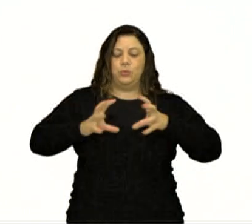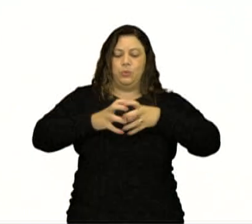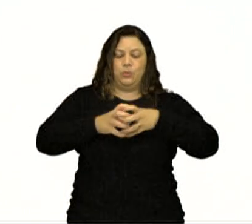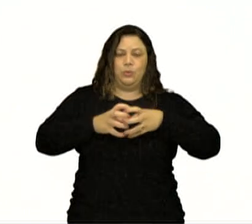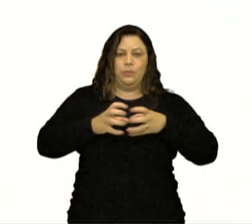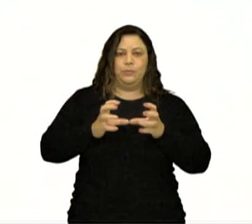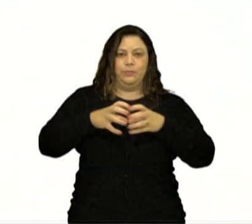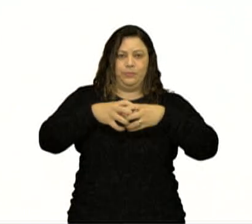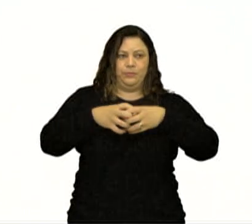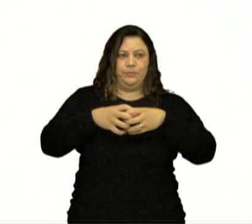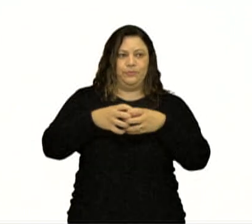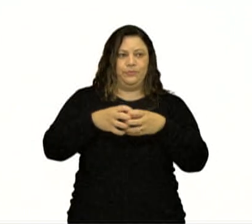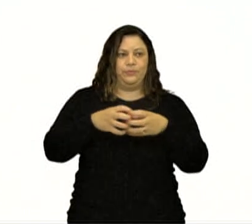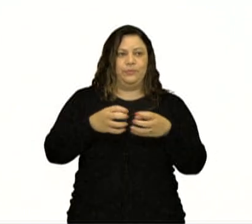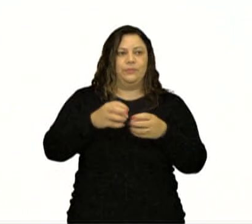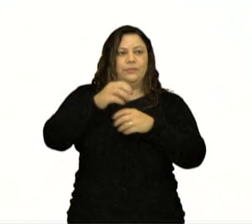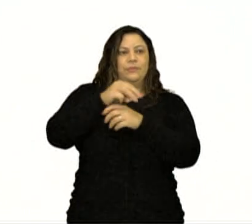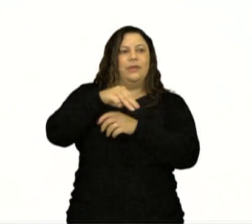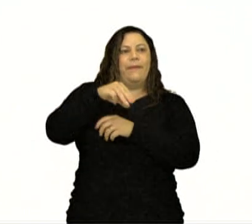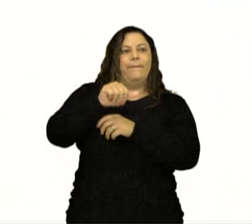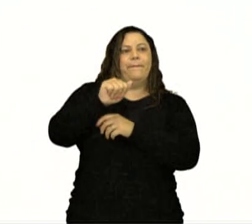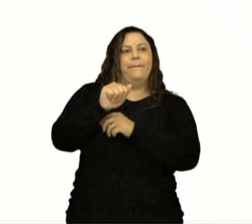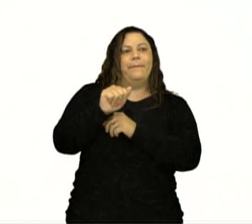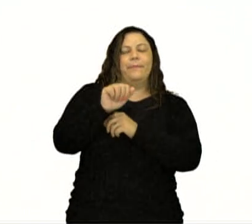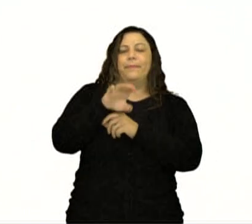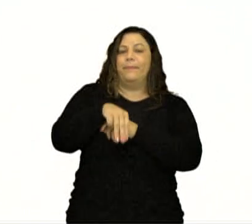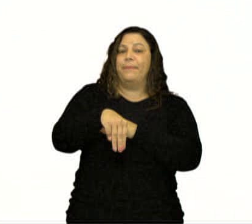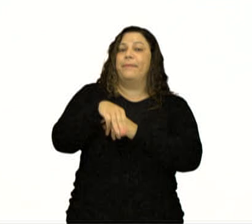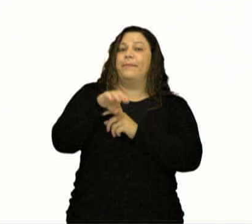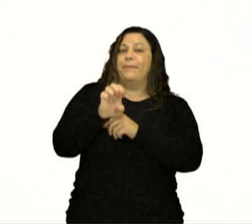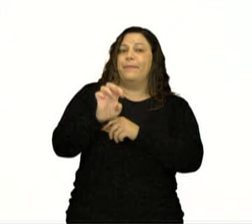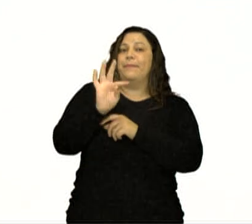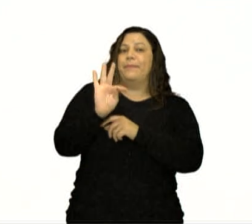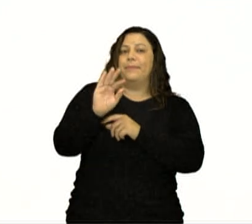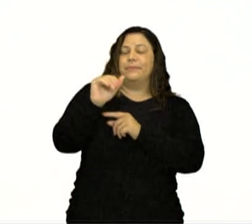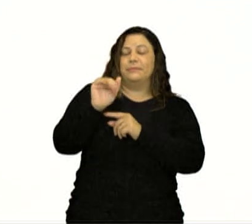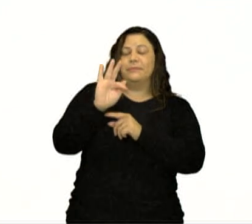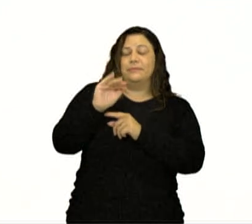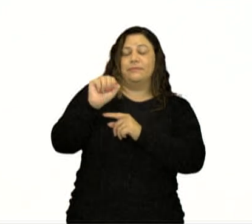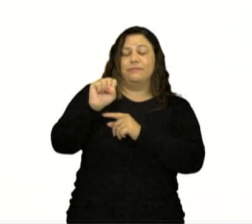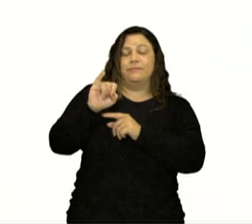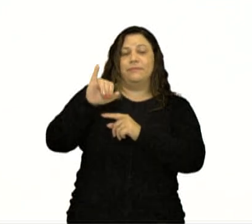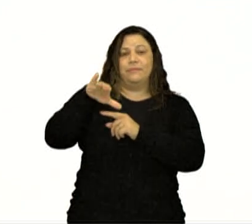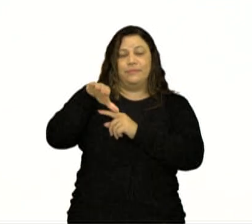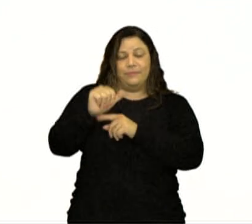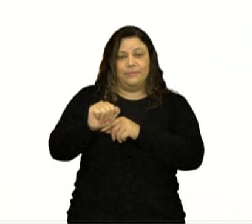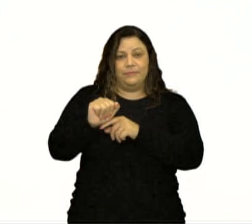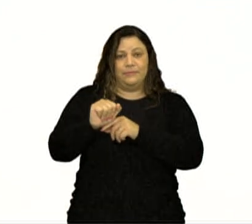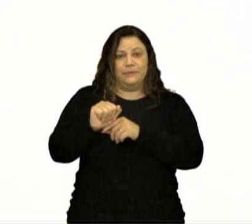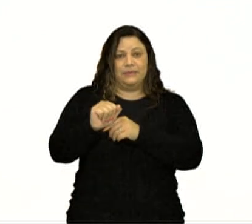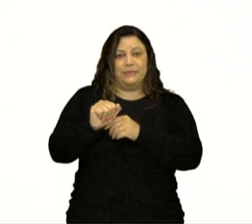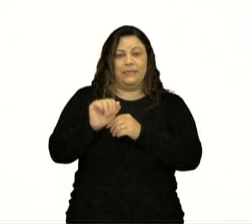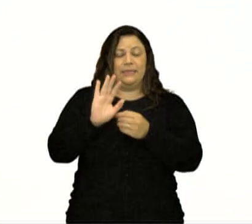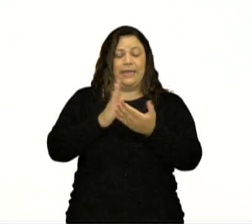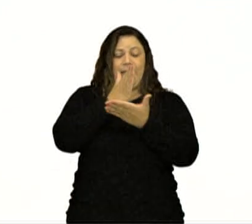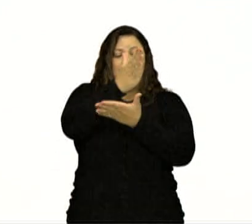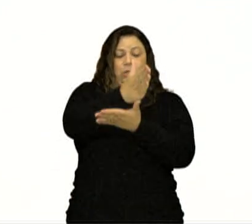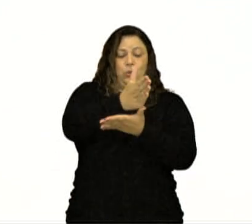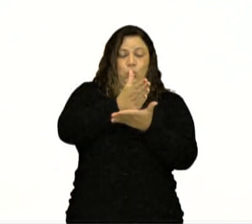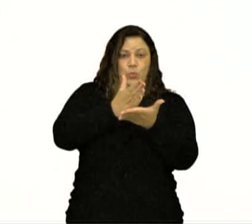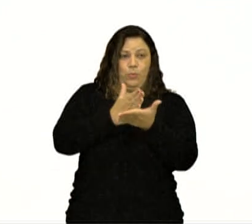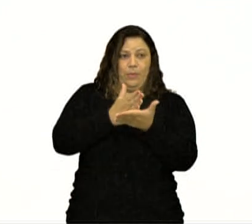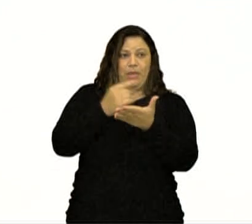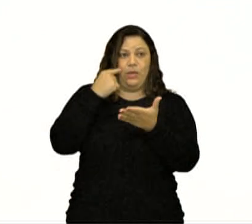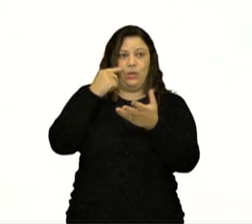placa equatorial, metafásica, meio, por isso que eu falei no meio, então se reúnem aqui no meio, tá? Em todas essas células vai acontecer esse